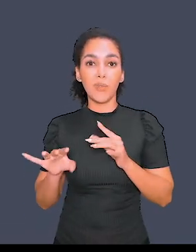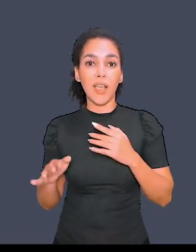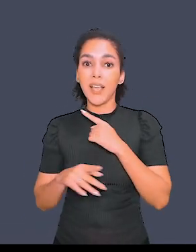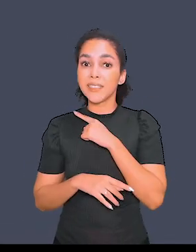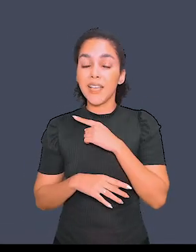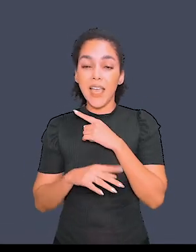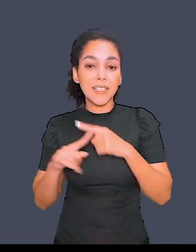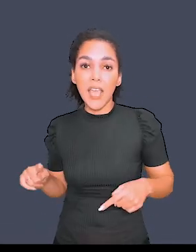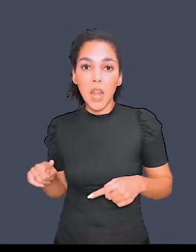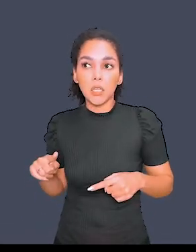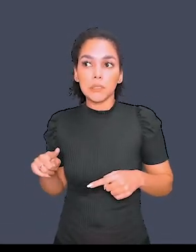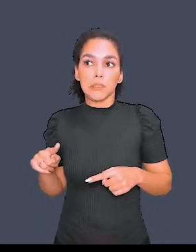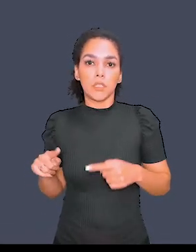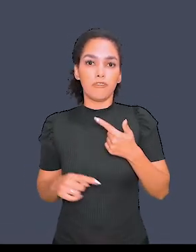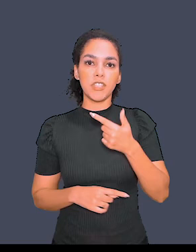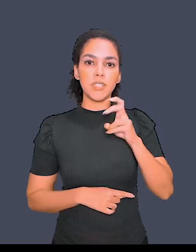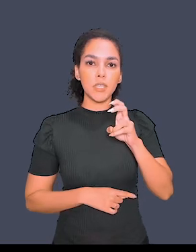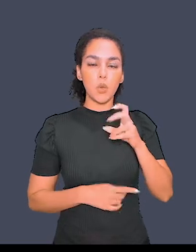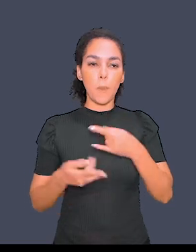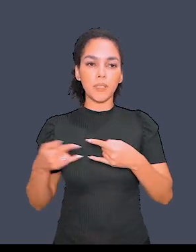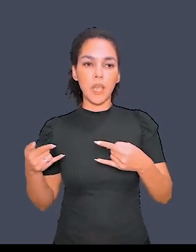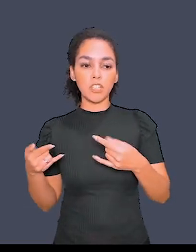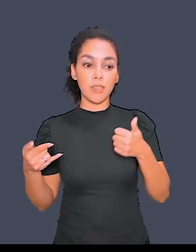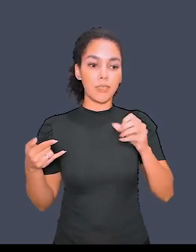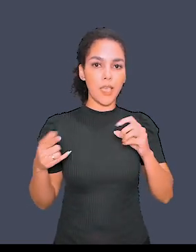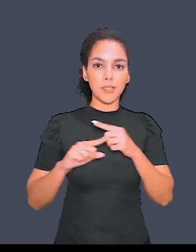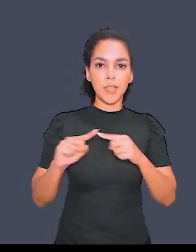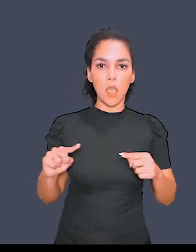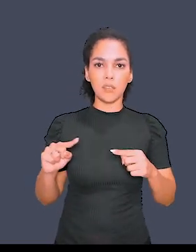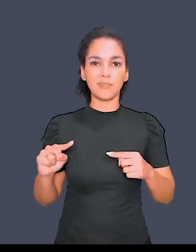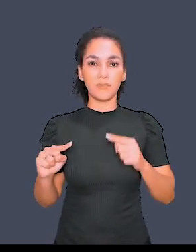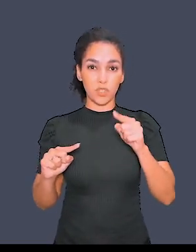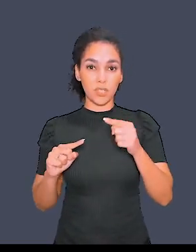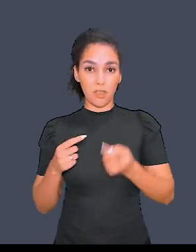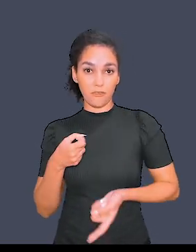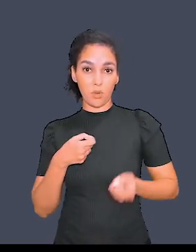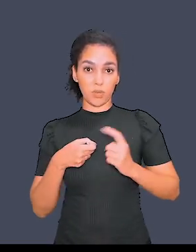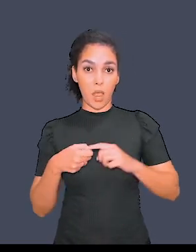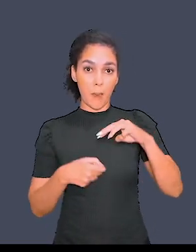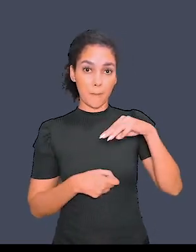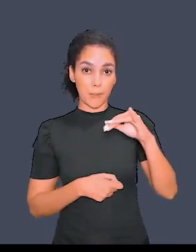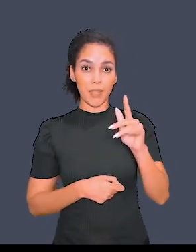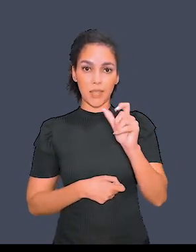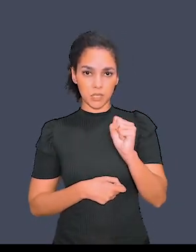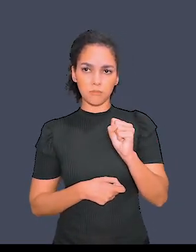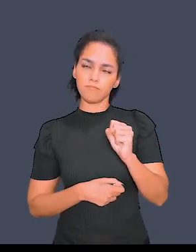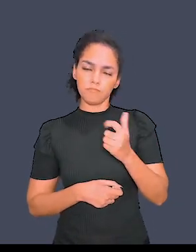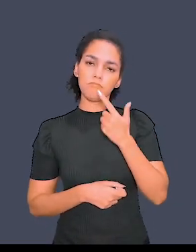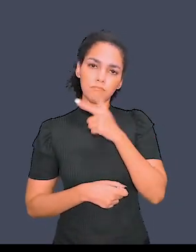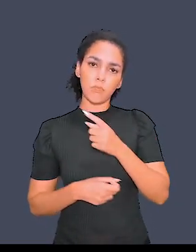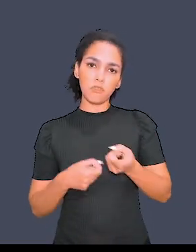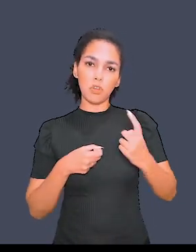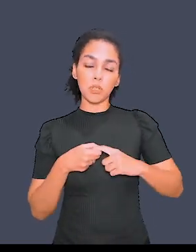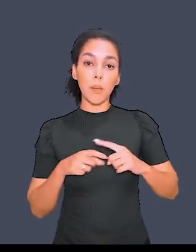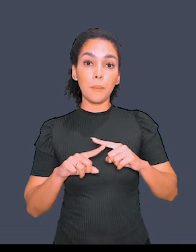Então, dessas 25, 10 passagens foram canceladas. O que vai acontecer, pessoal? Vocês vão receber o reembolso das milhas de vocês? Vão. Só que